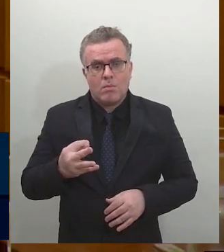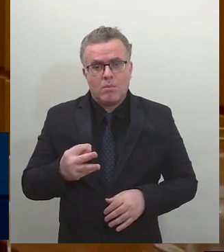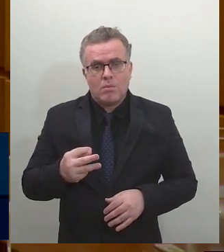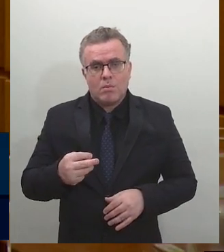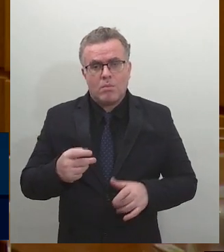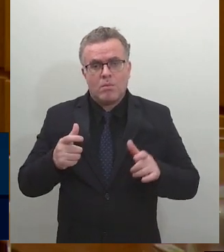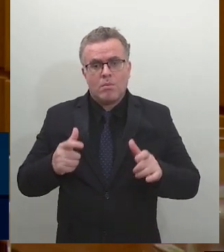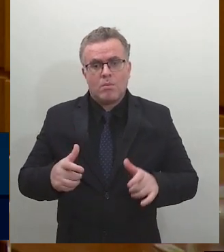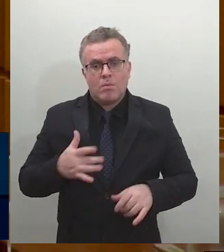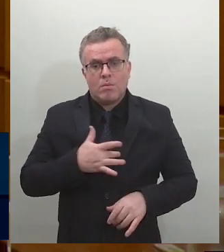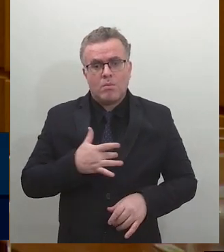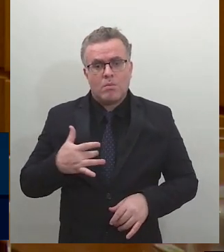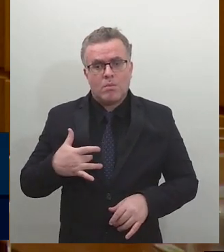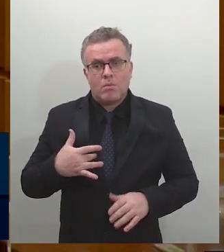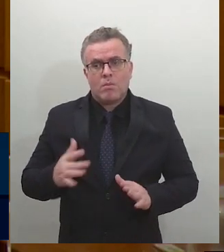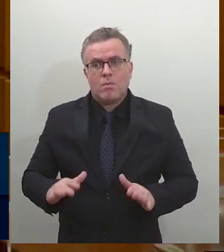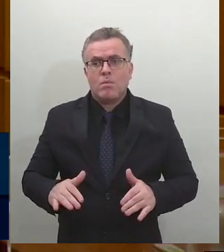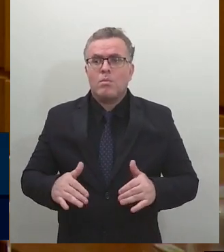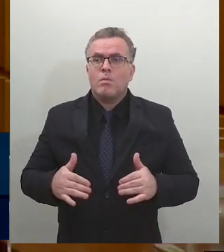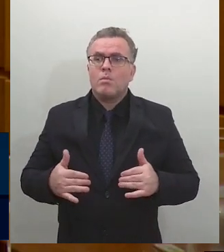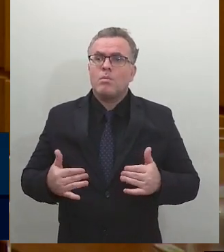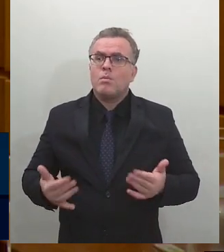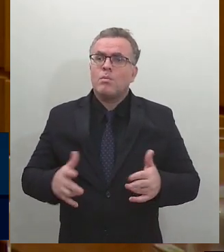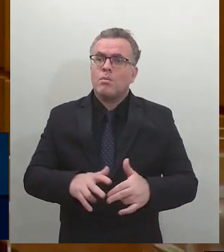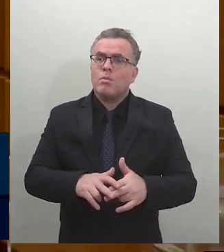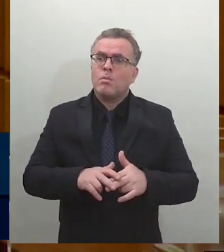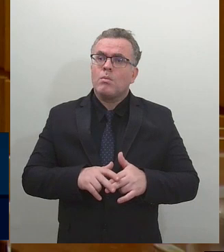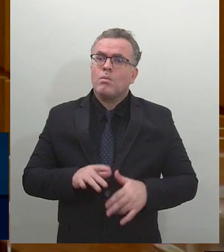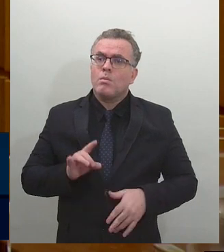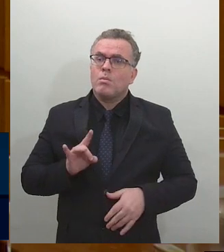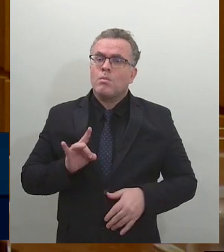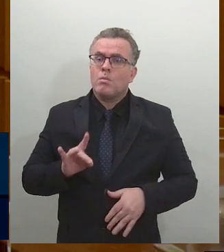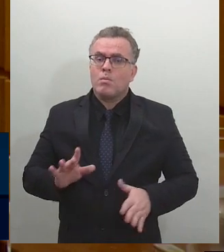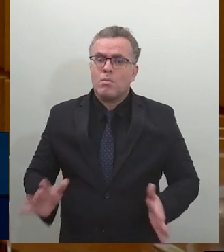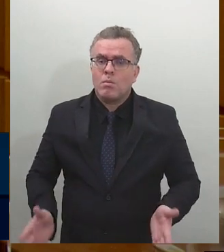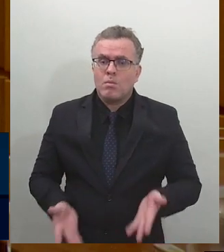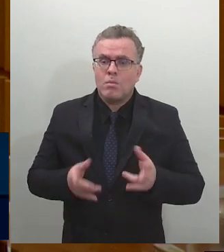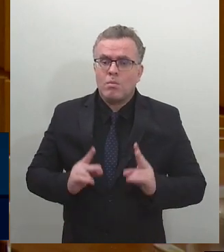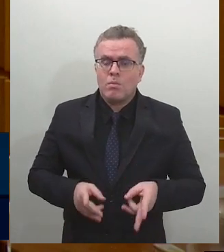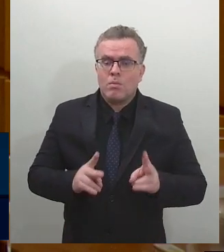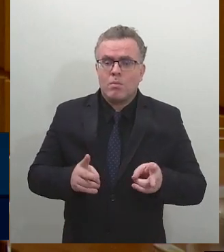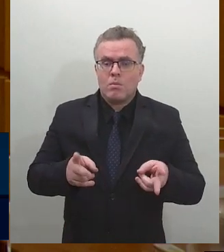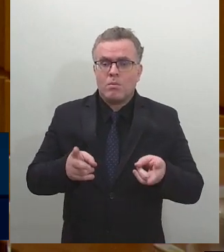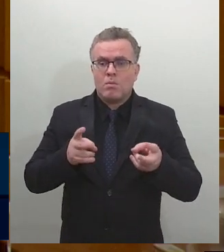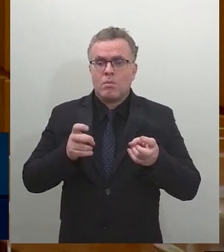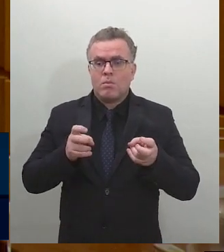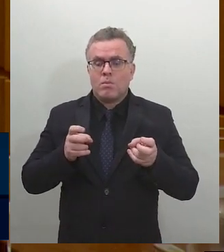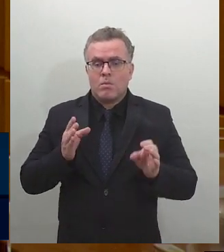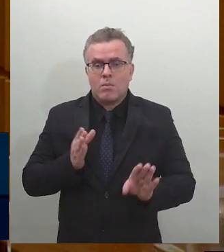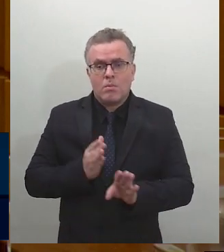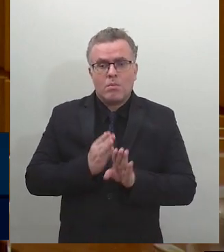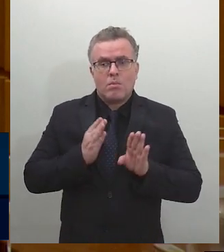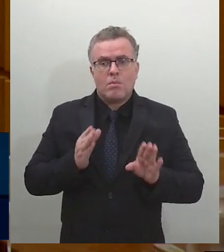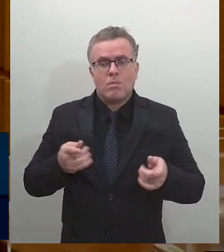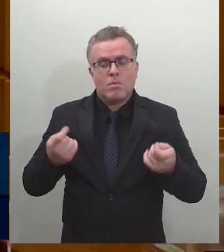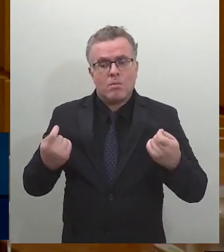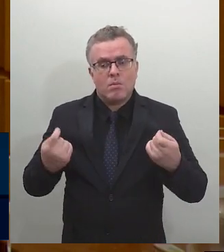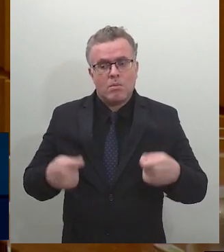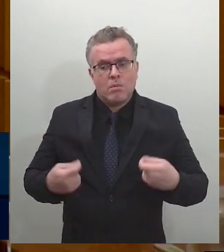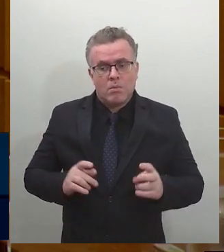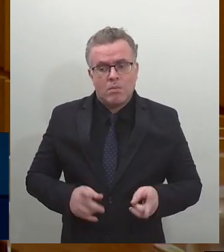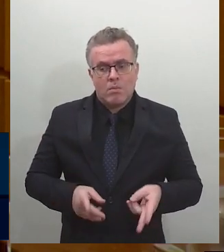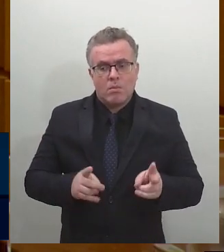você ir lá, levar sua carteirinha de vacina para ver se você está precisando tomar aquela vacina ou não. Se você